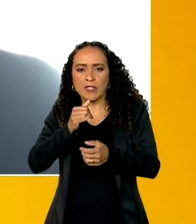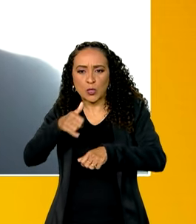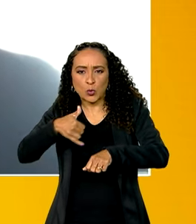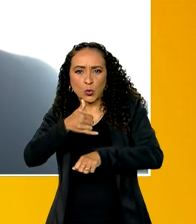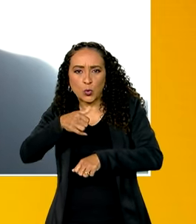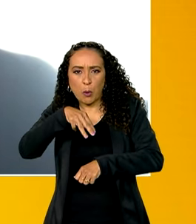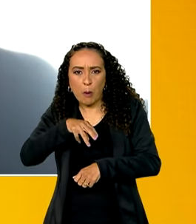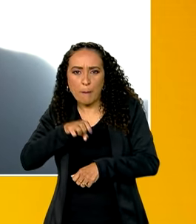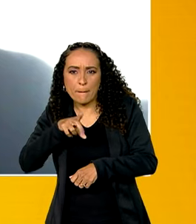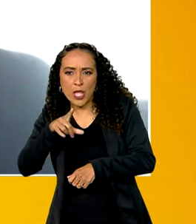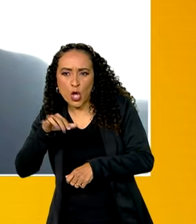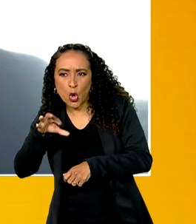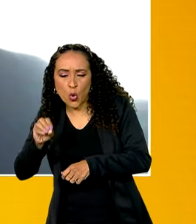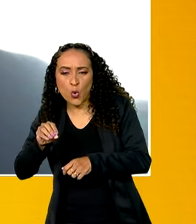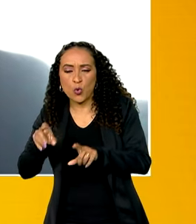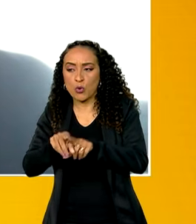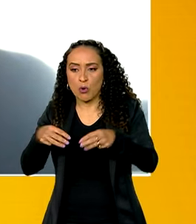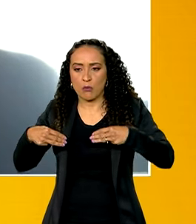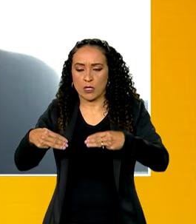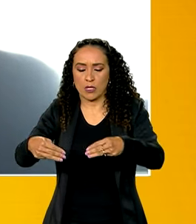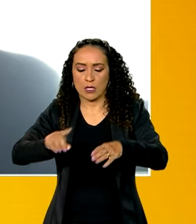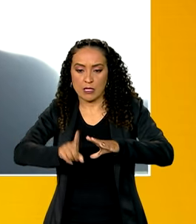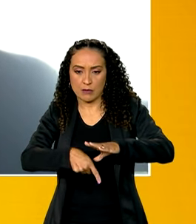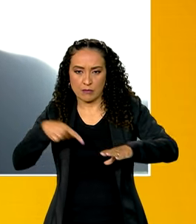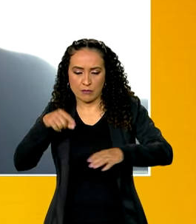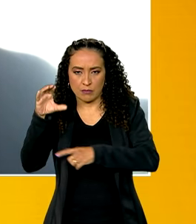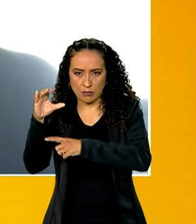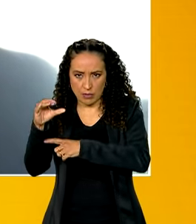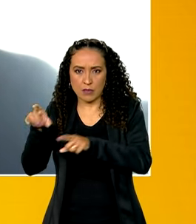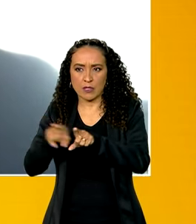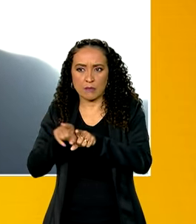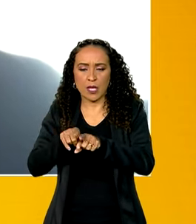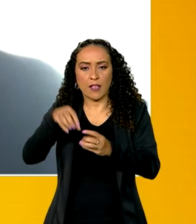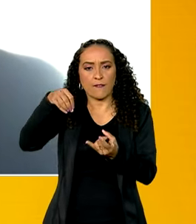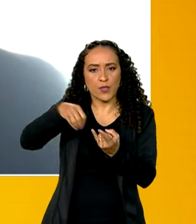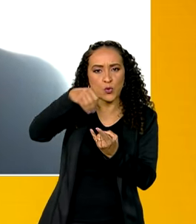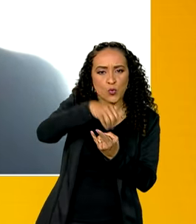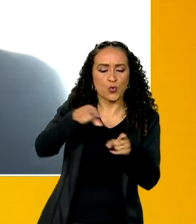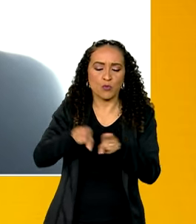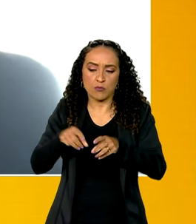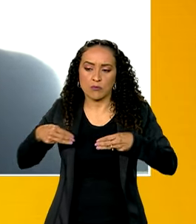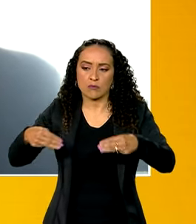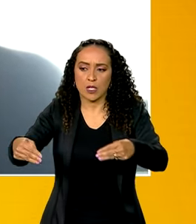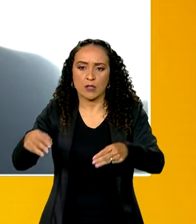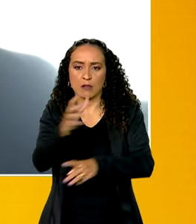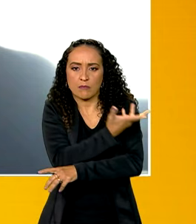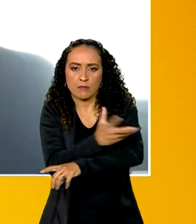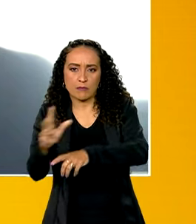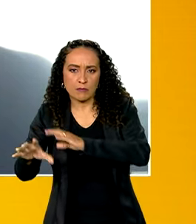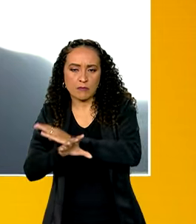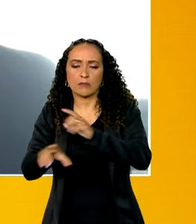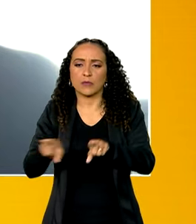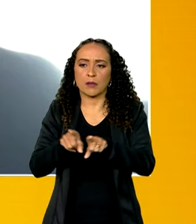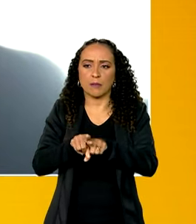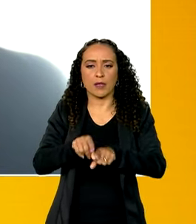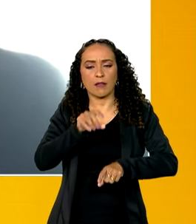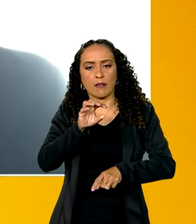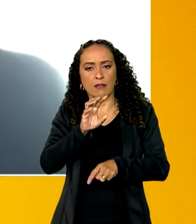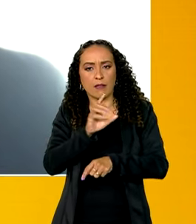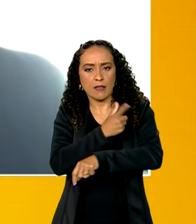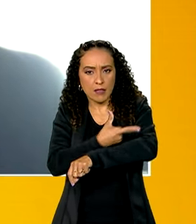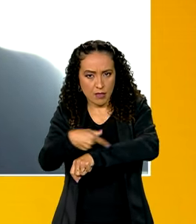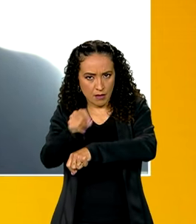Então, Ministério da Ciência e Tecnologia, Fiocruz, Ministério do Meio Ambiente, IBAMA e outras